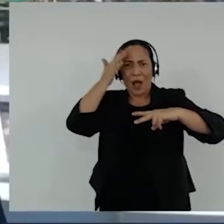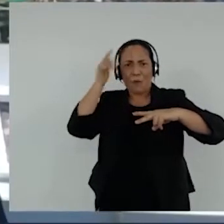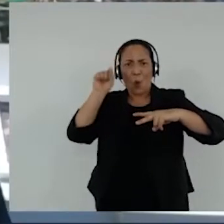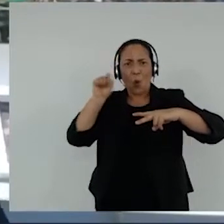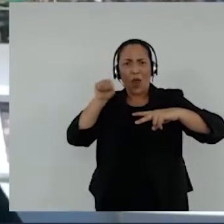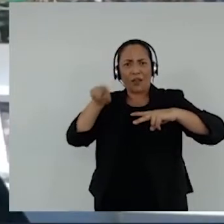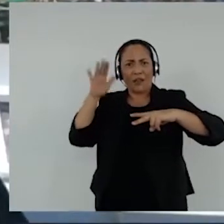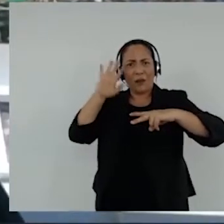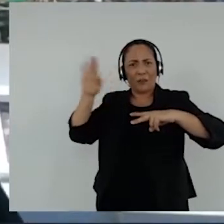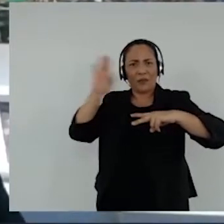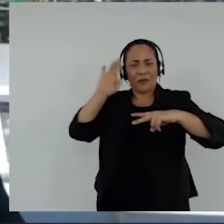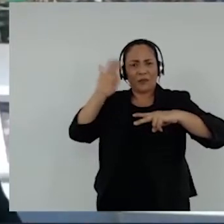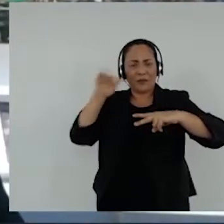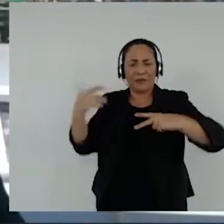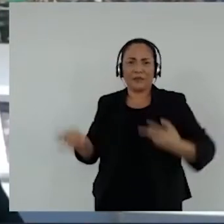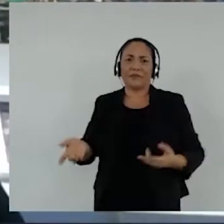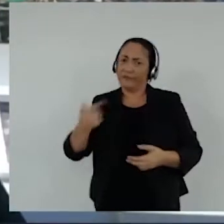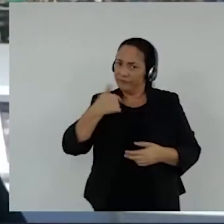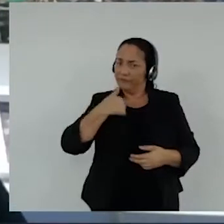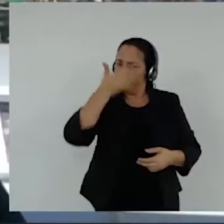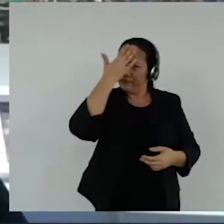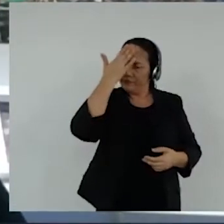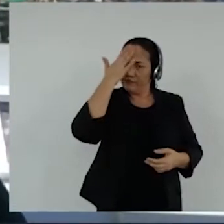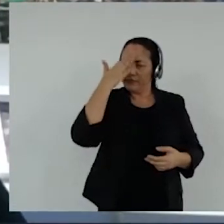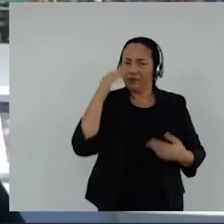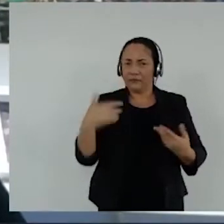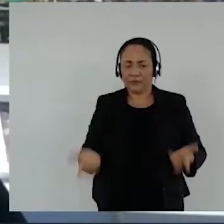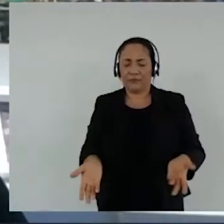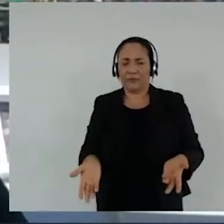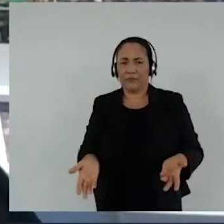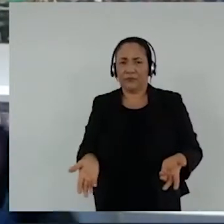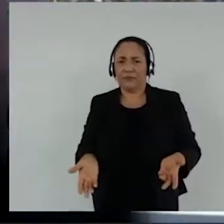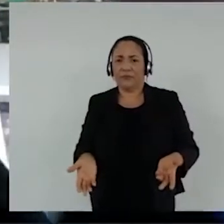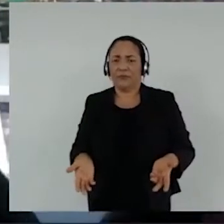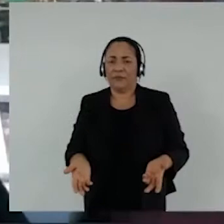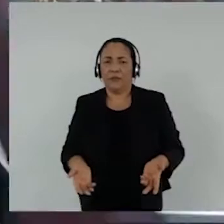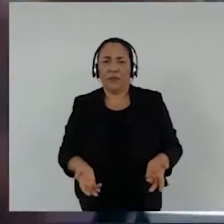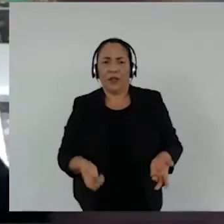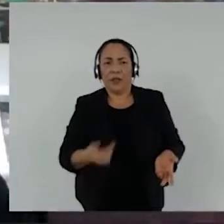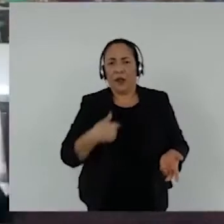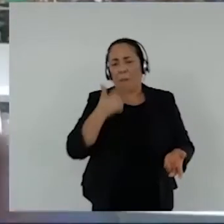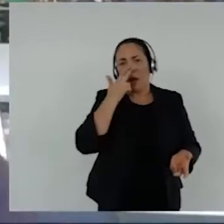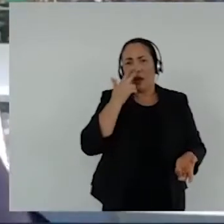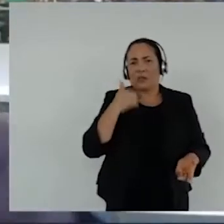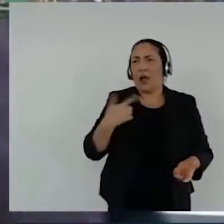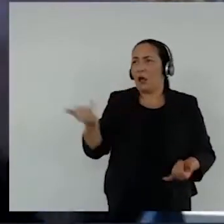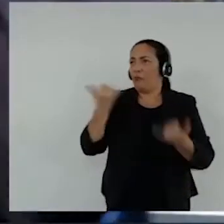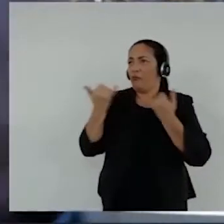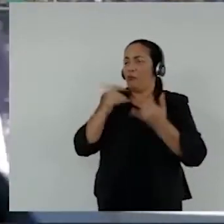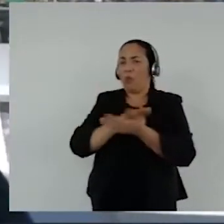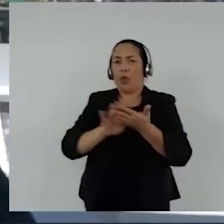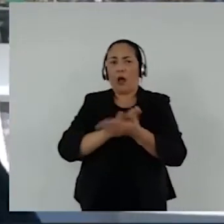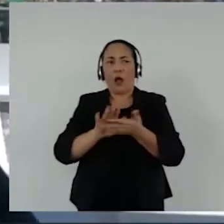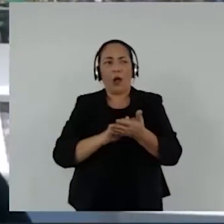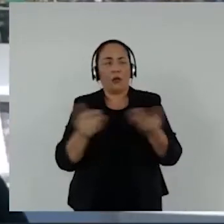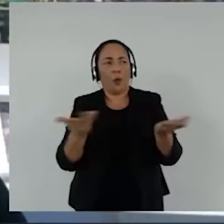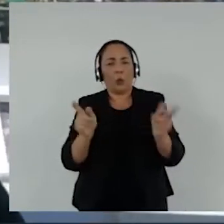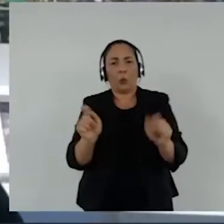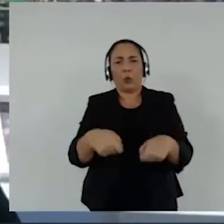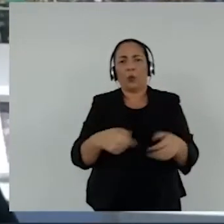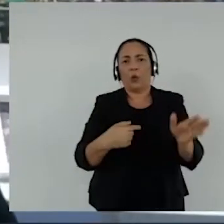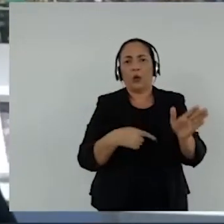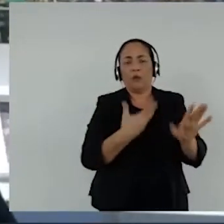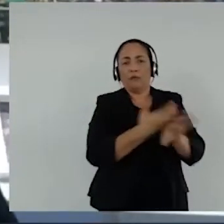em busca disso. Eu sei, não me tenha por desavisado processualmente que hoje é permitido o interrogatório